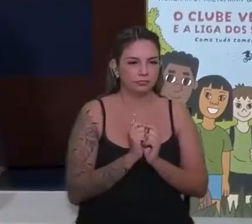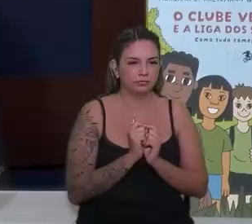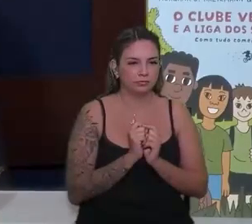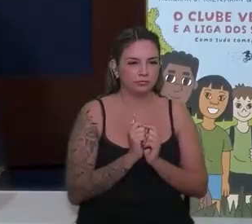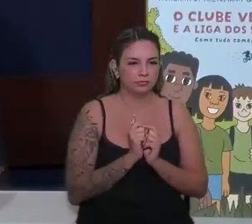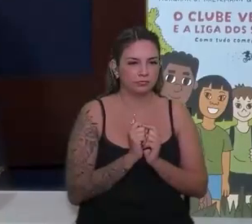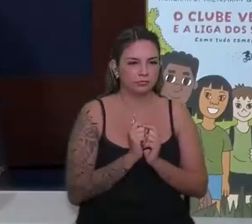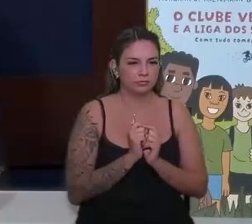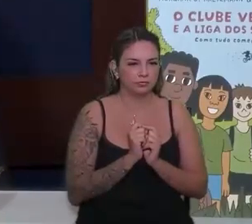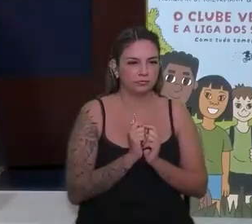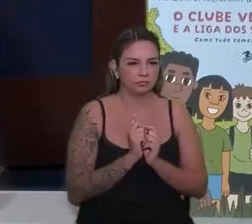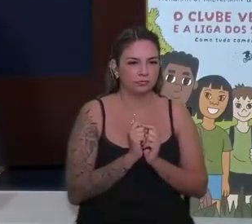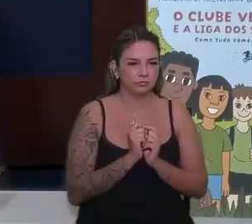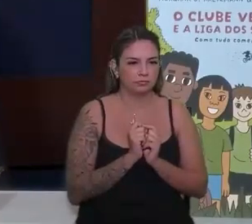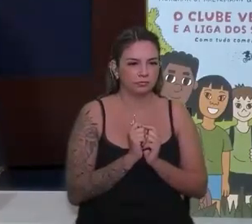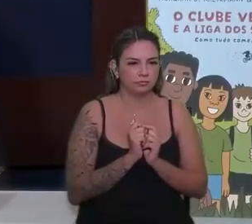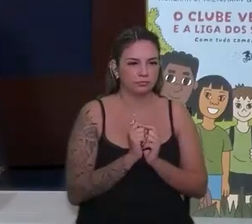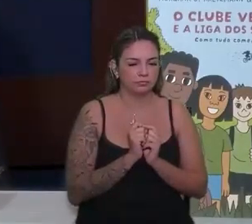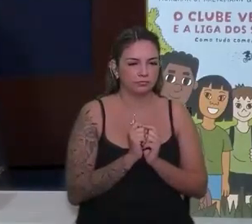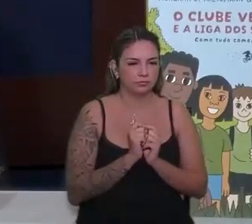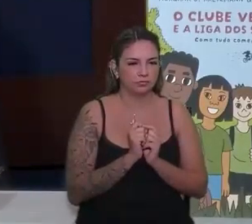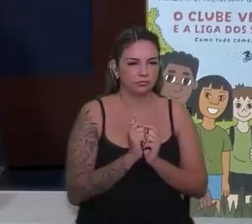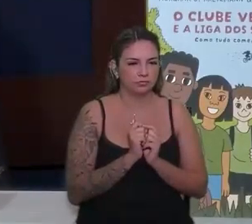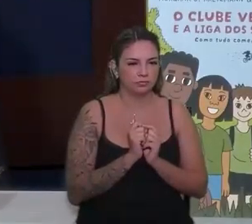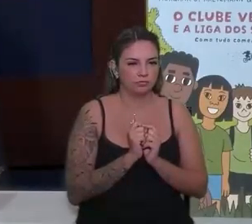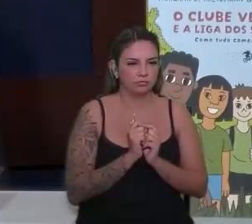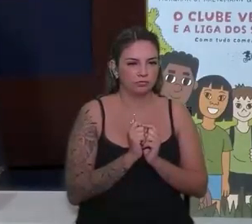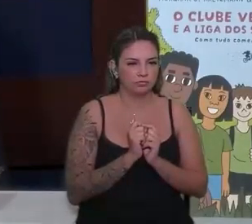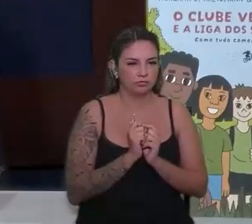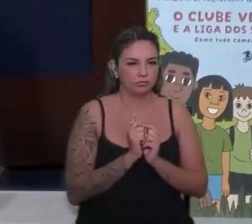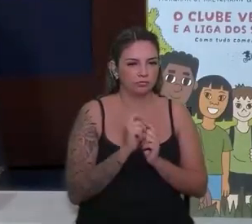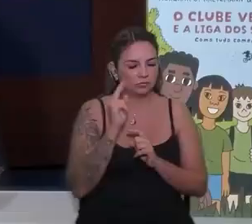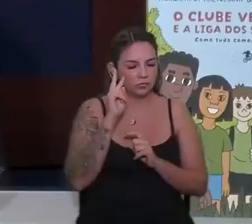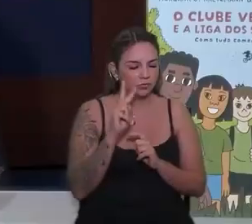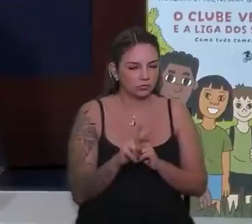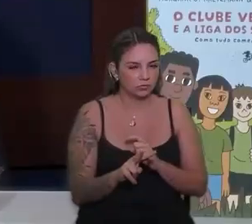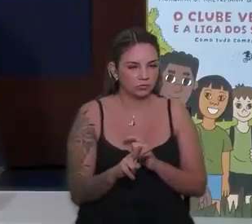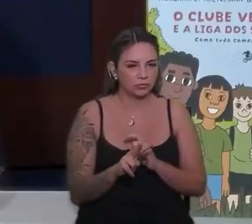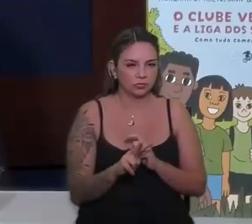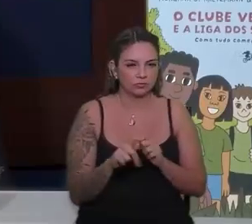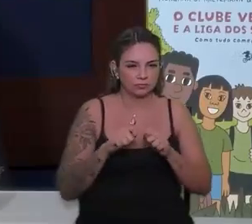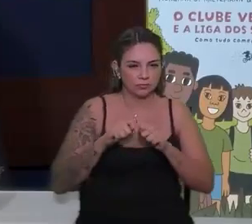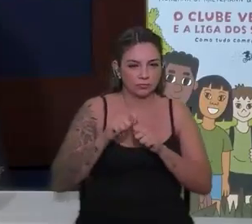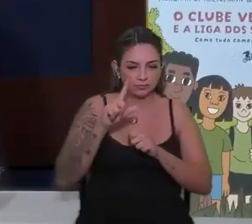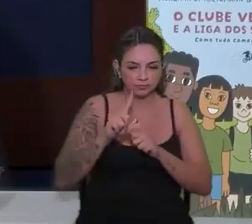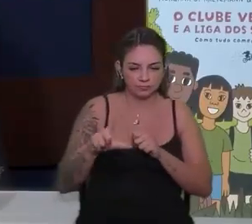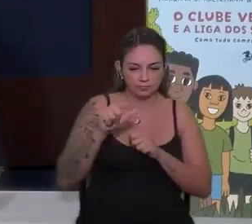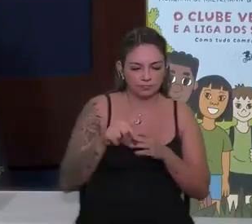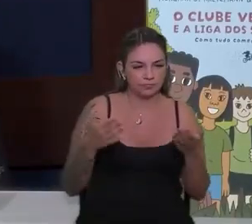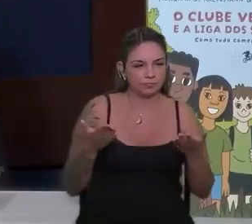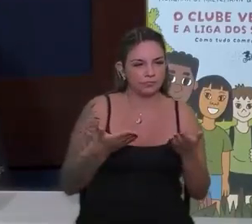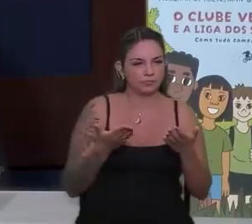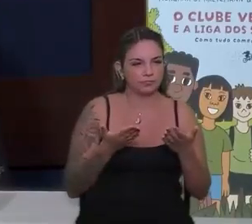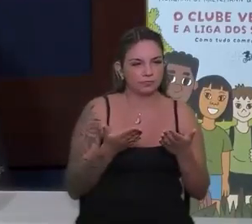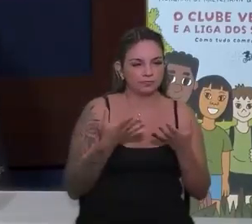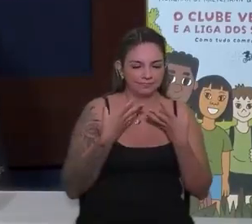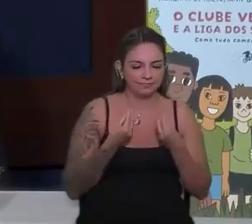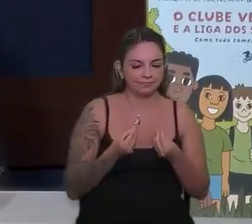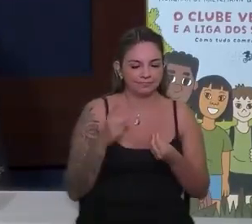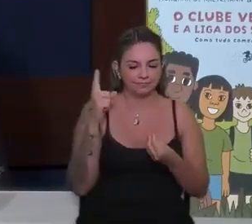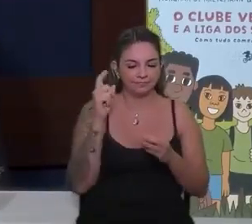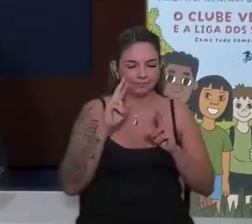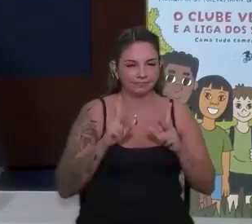eu passar a palavra, eu acho que é o seguinte, olhar para a produção literária hoje é